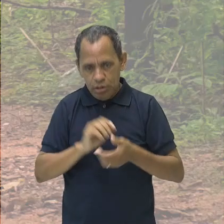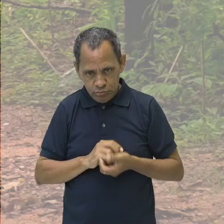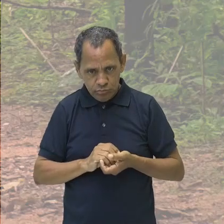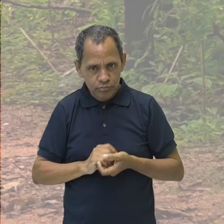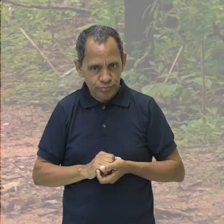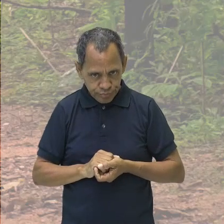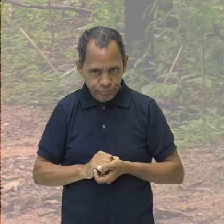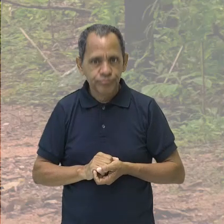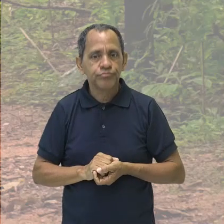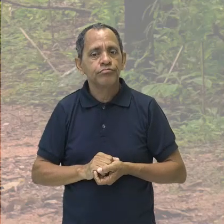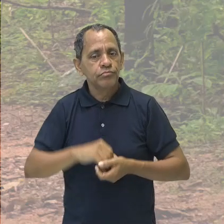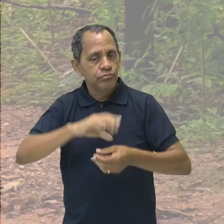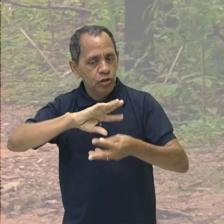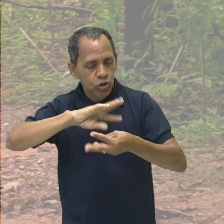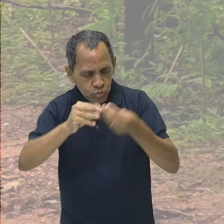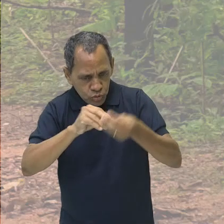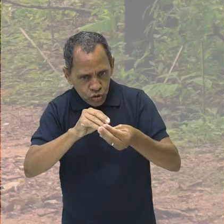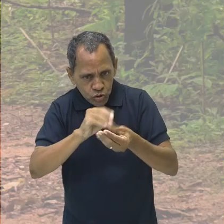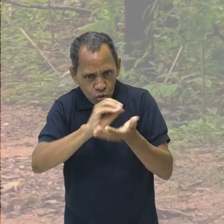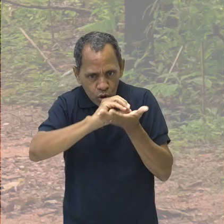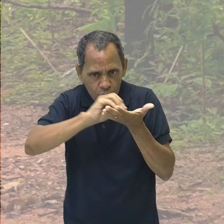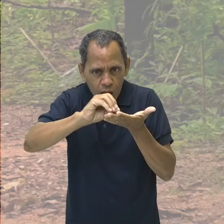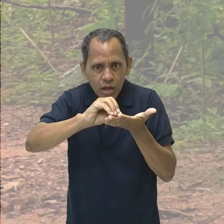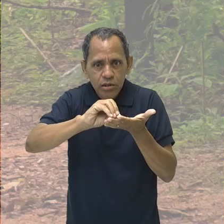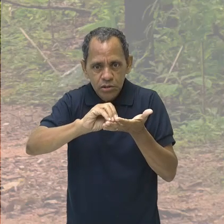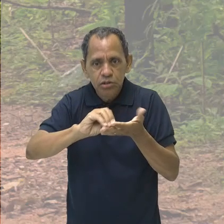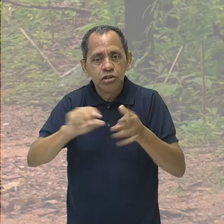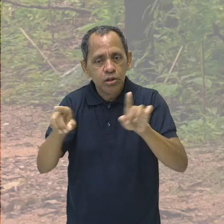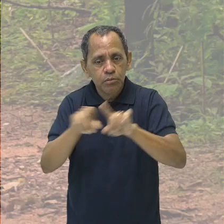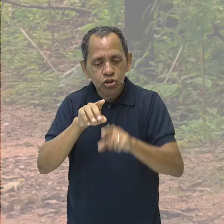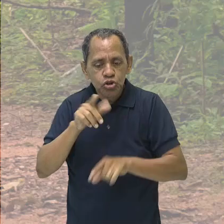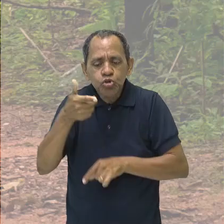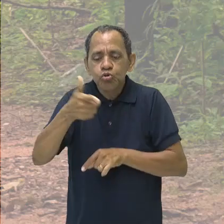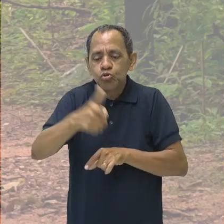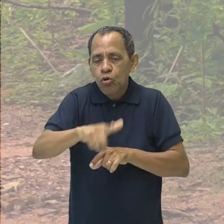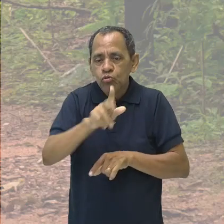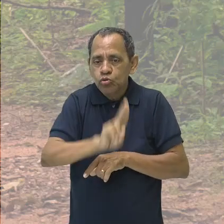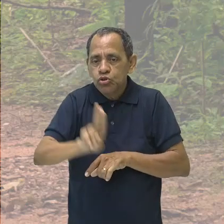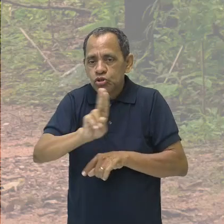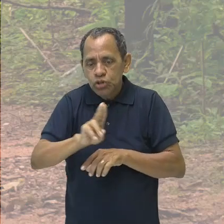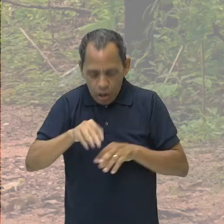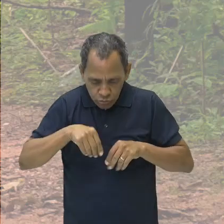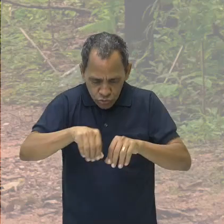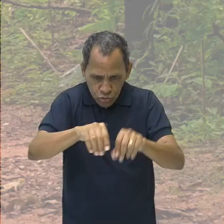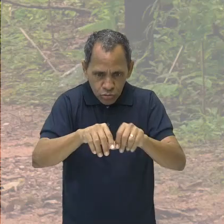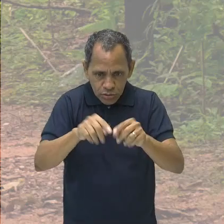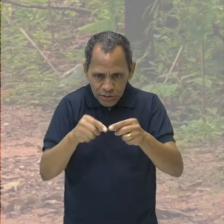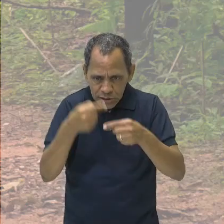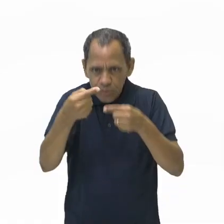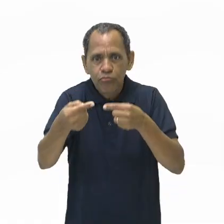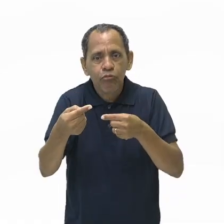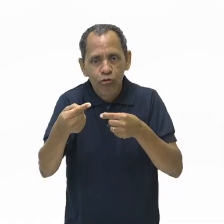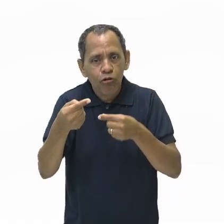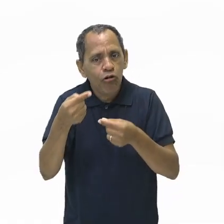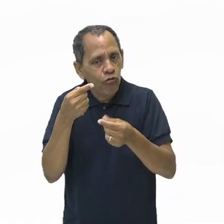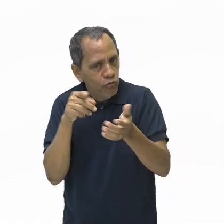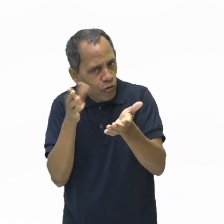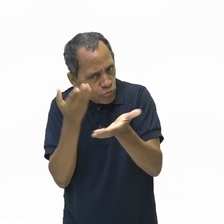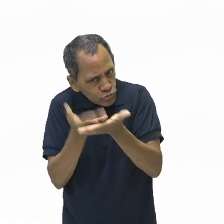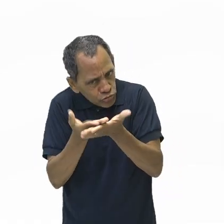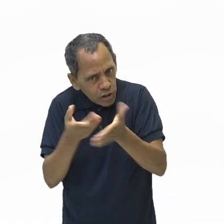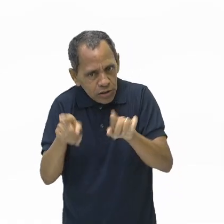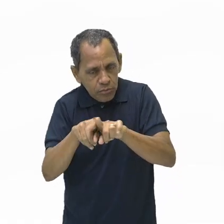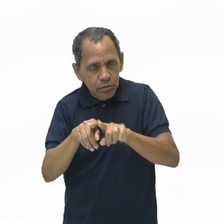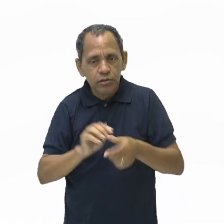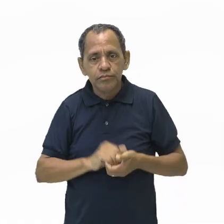gente reutilizar no solo para fazer adubo. Vamos ver posteriormente isso, mas vamos dar continuidade.